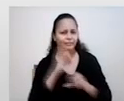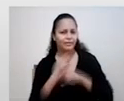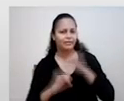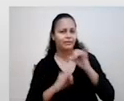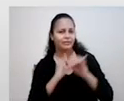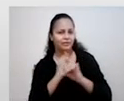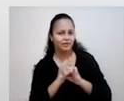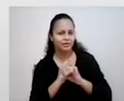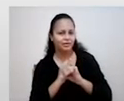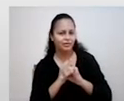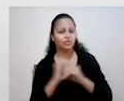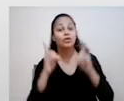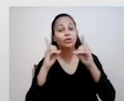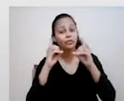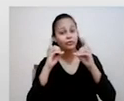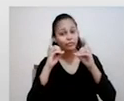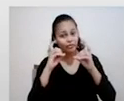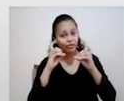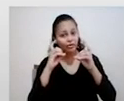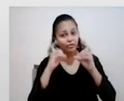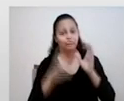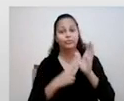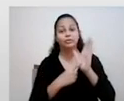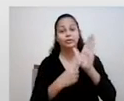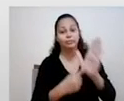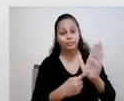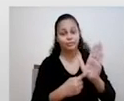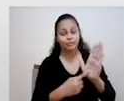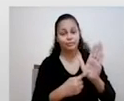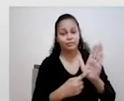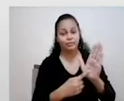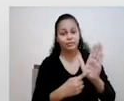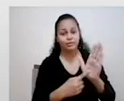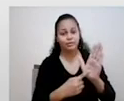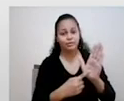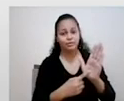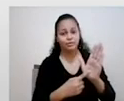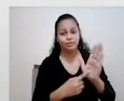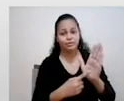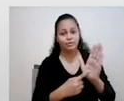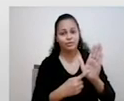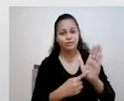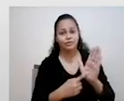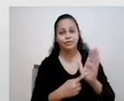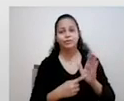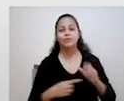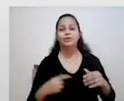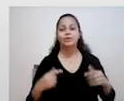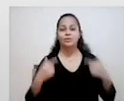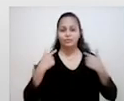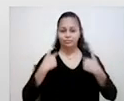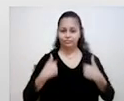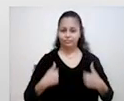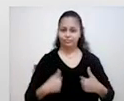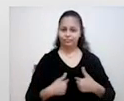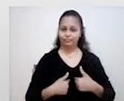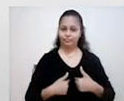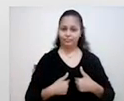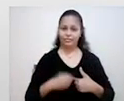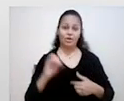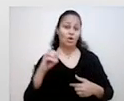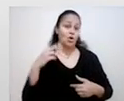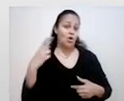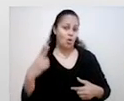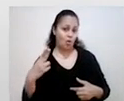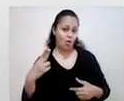internet. Fotos reveladoras, né? Quantas pessoas às vezes colocam, né, às vezes um decote muito grande, ou fica colocando aí de roupa de